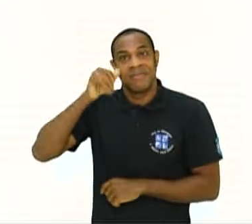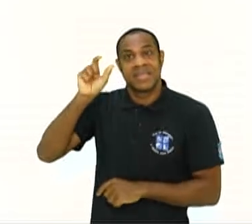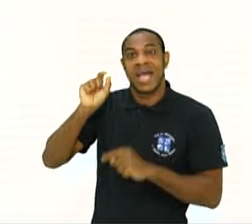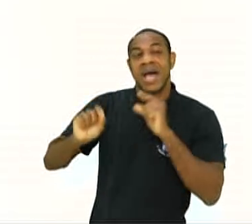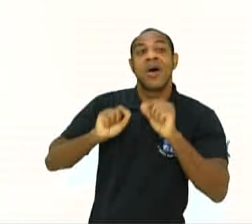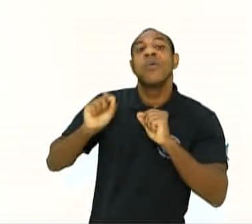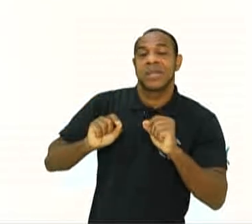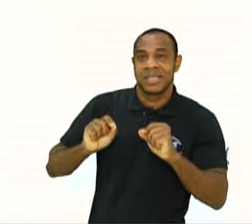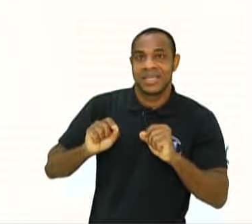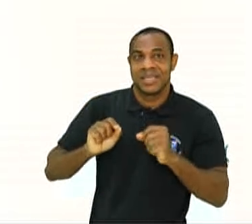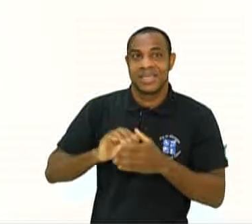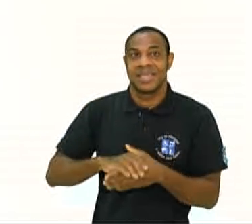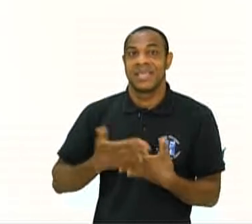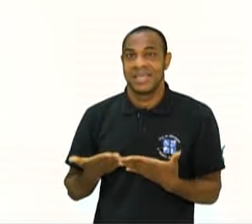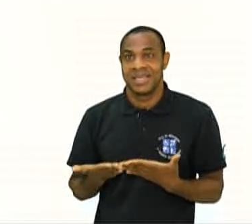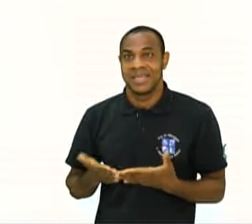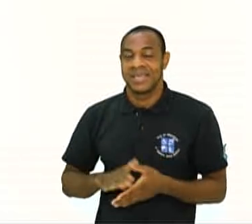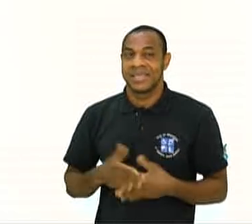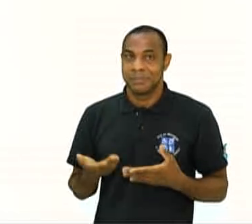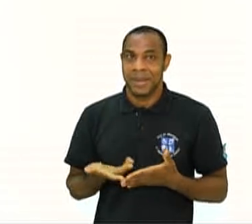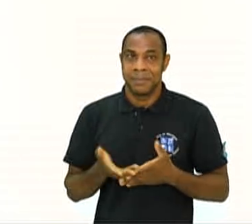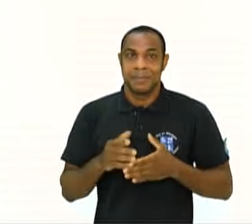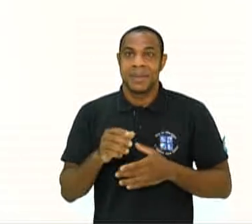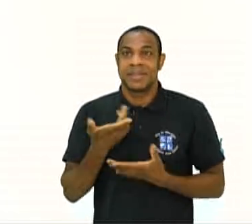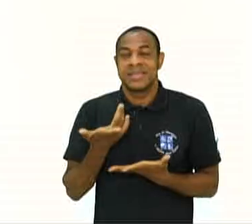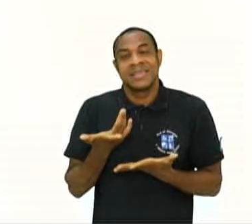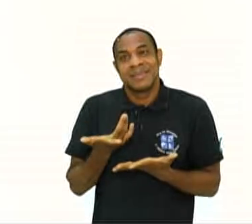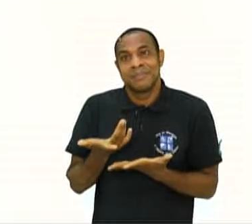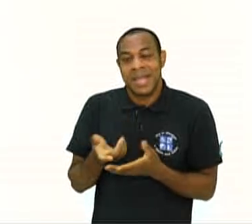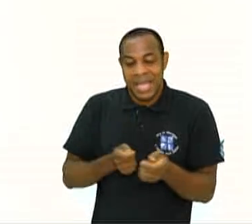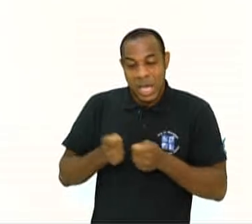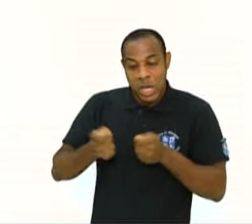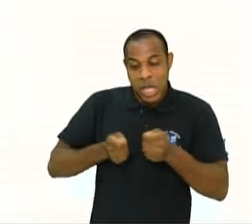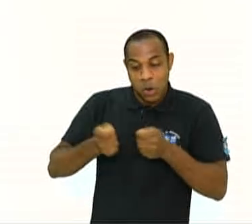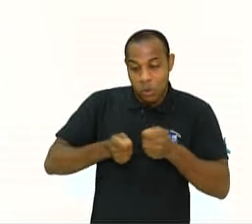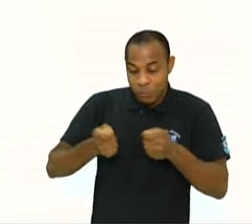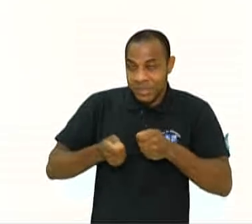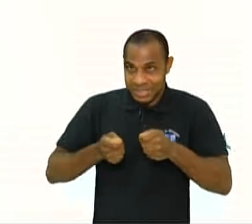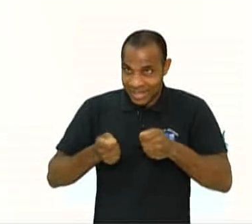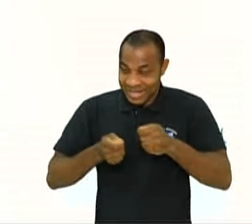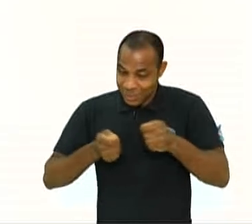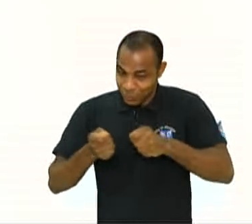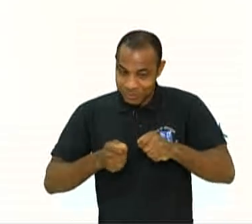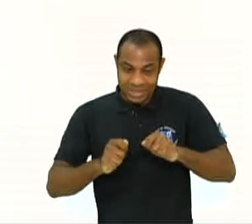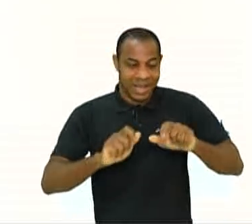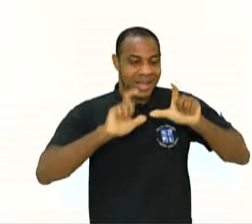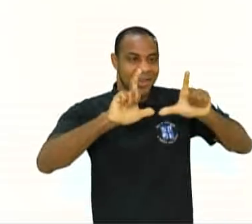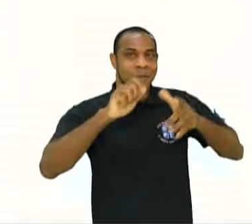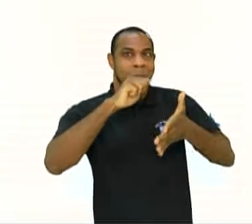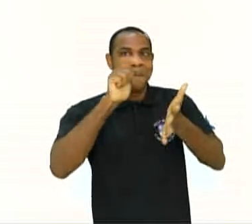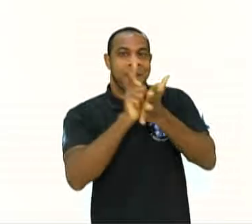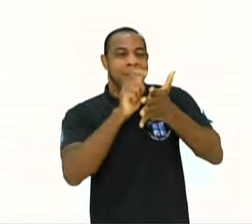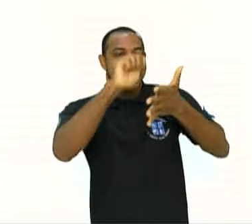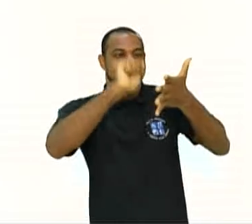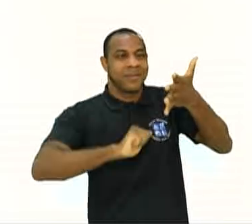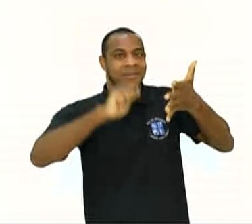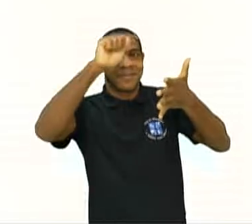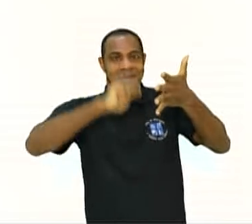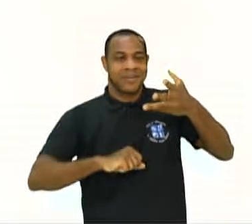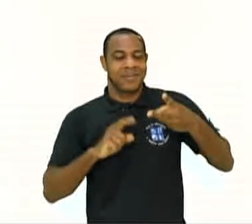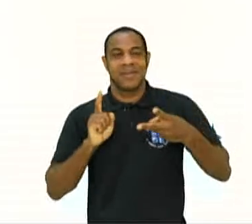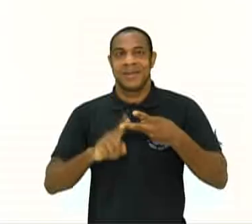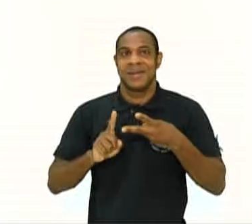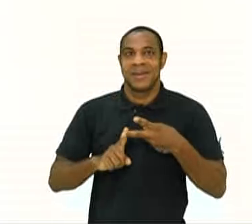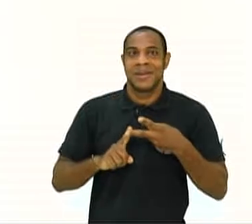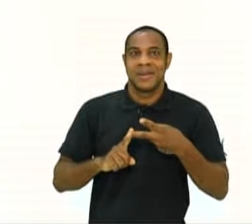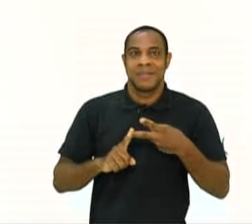foi moderado no uso de papel de parede, exagerou no uso do papel de parede, não gostava muito de papel